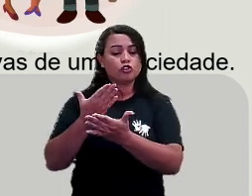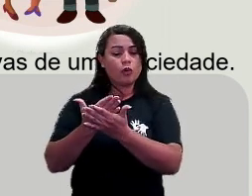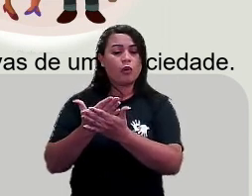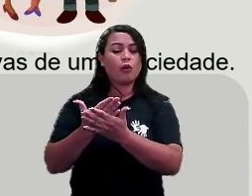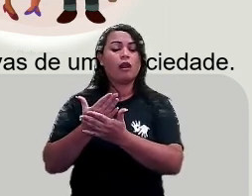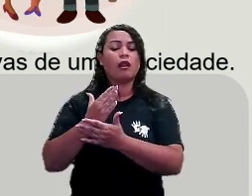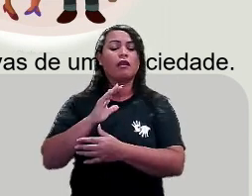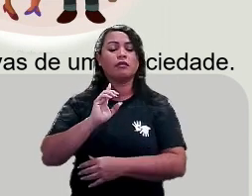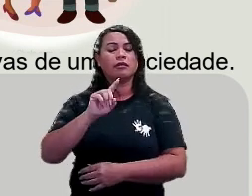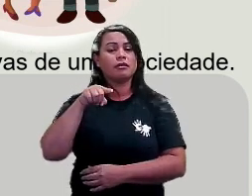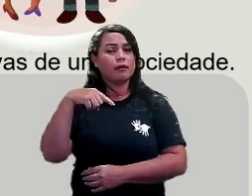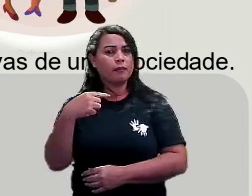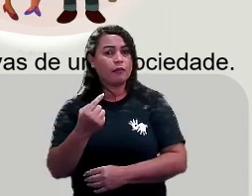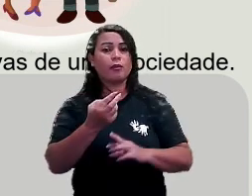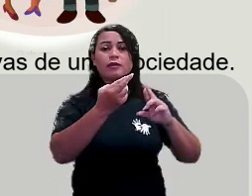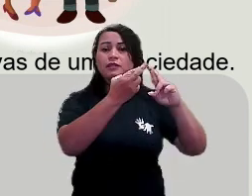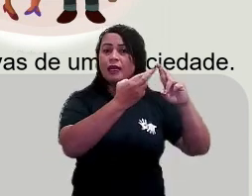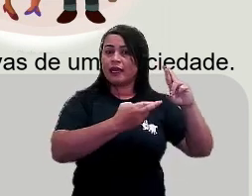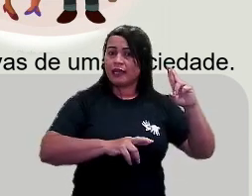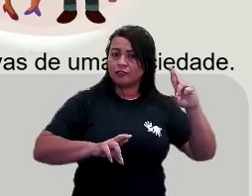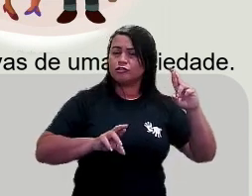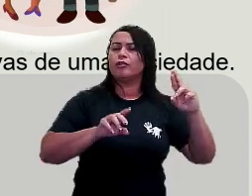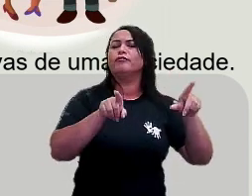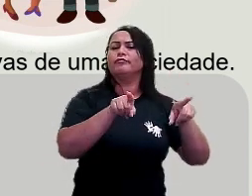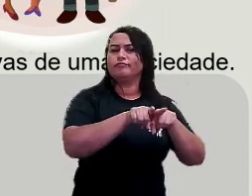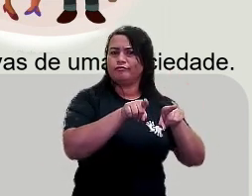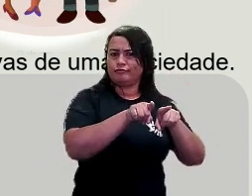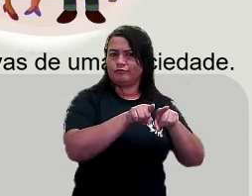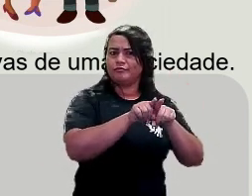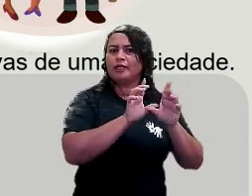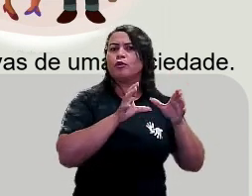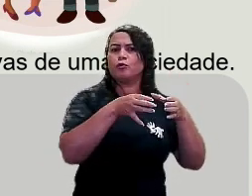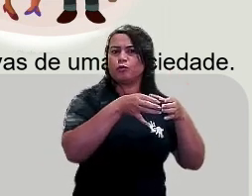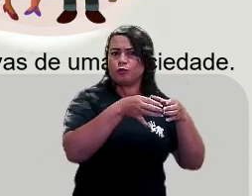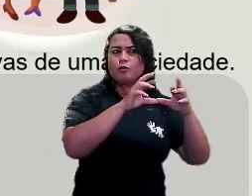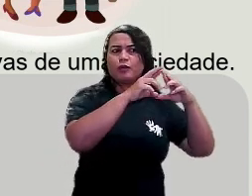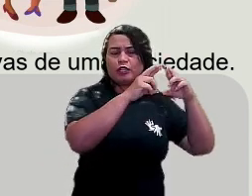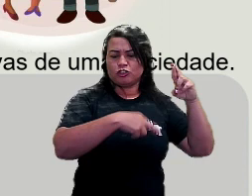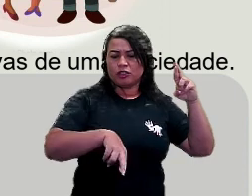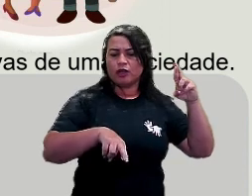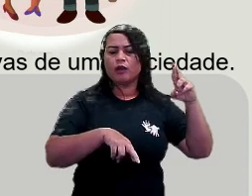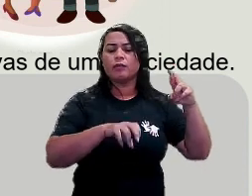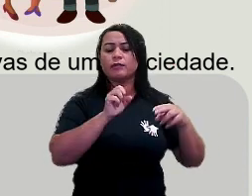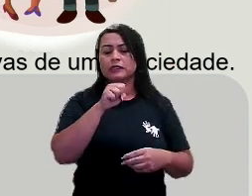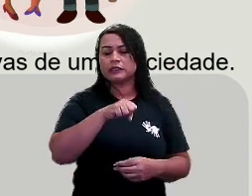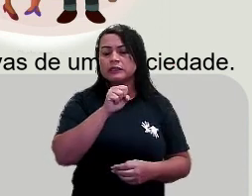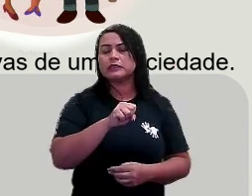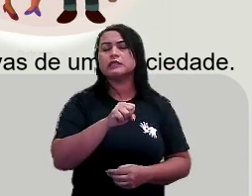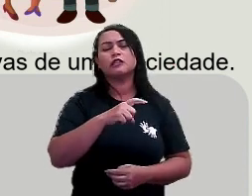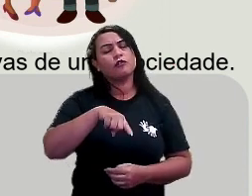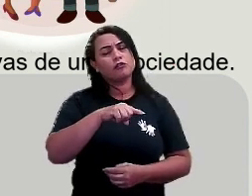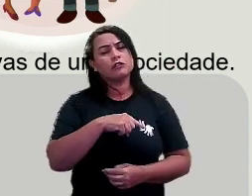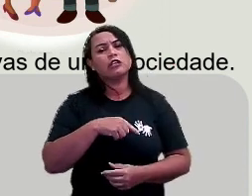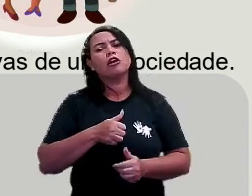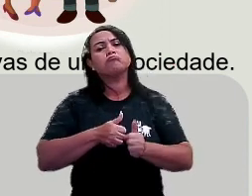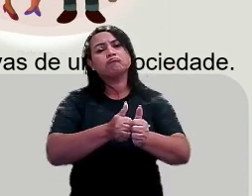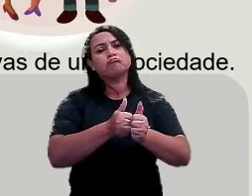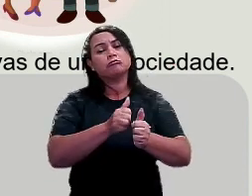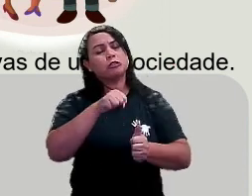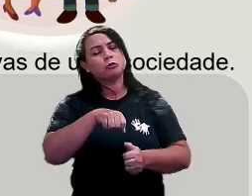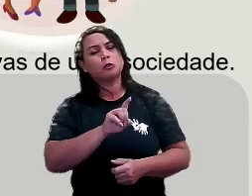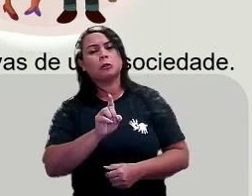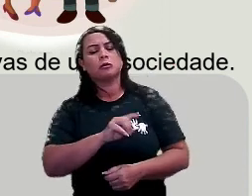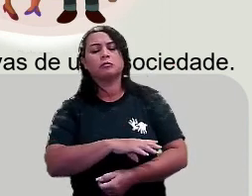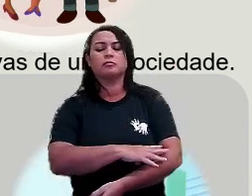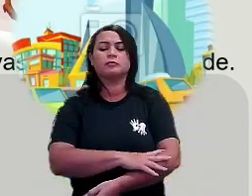escolar, a religiosa, sim, comunidade religiosa. A religião que você segue ou não.